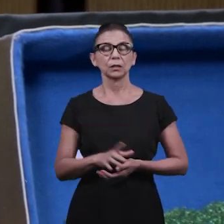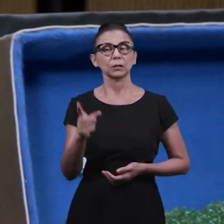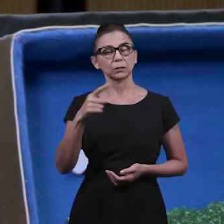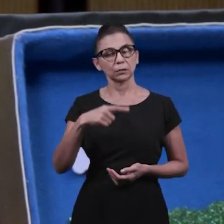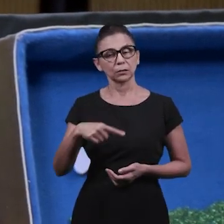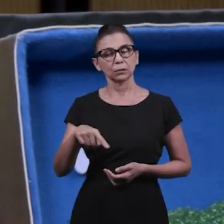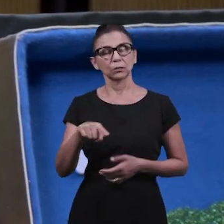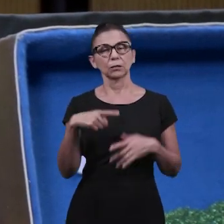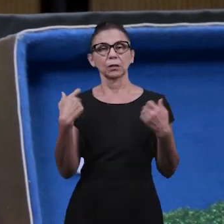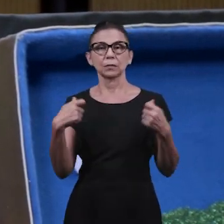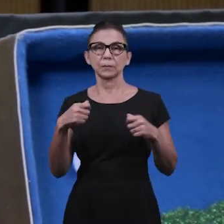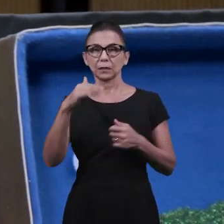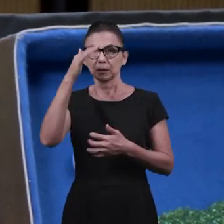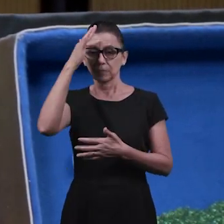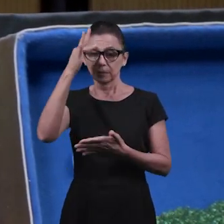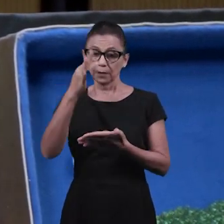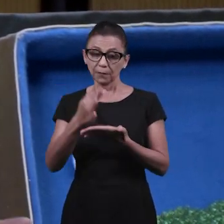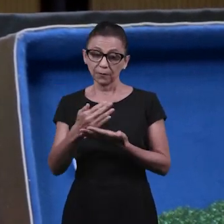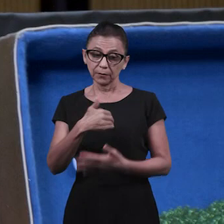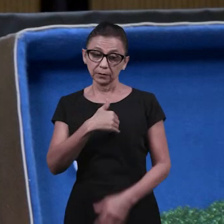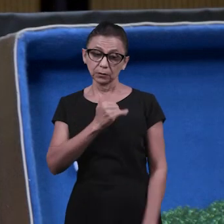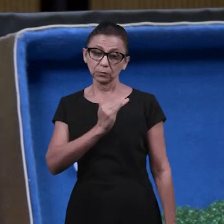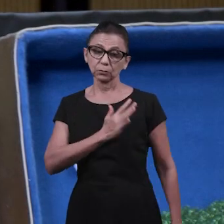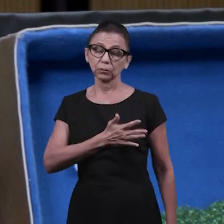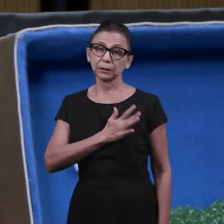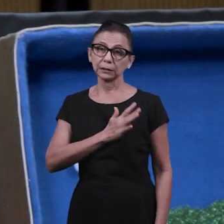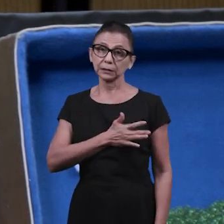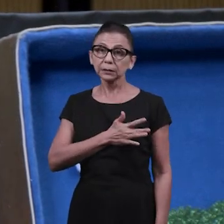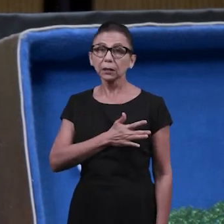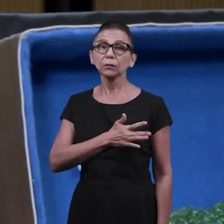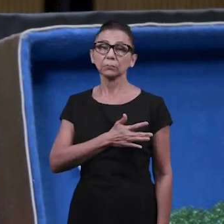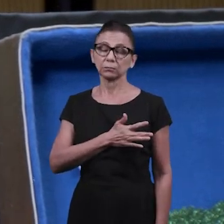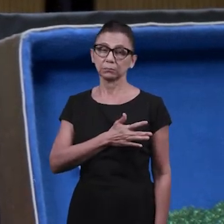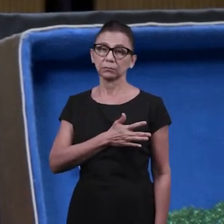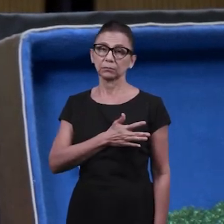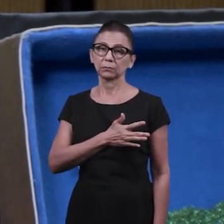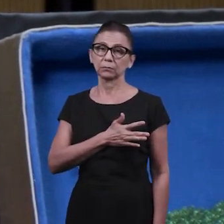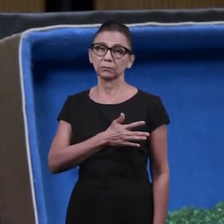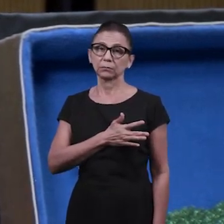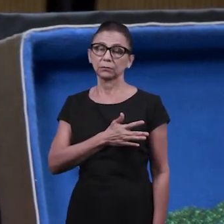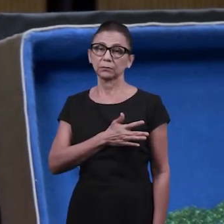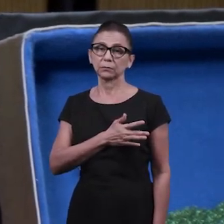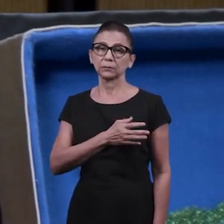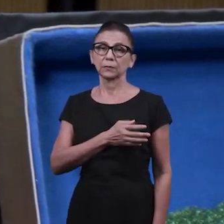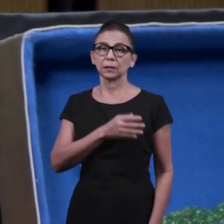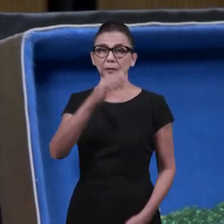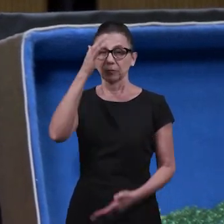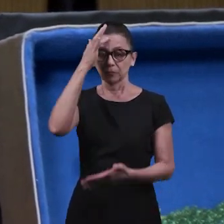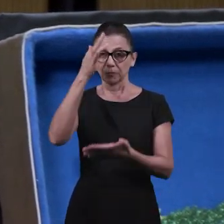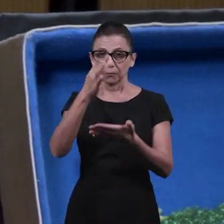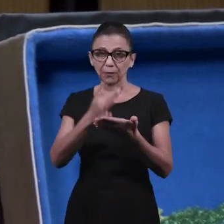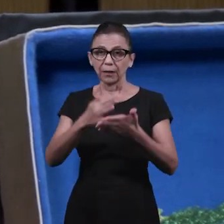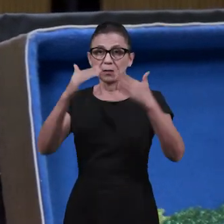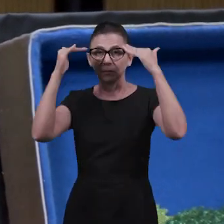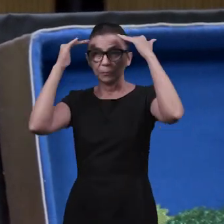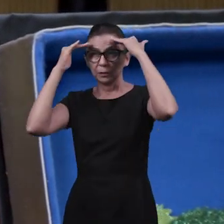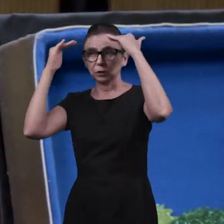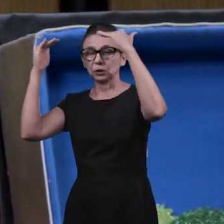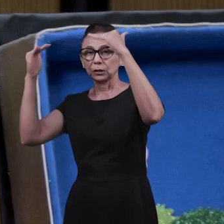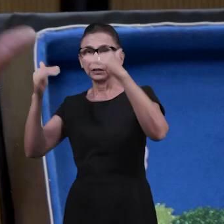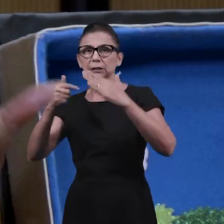e perseverança, porque a fé nos leva a uma vida de obediência e temor a Deus, e